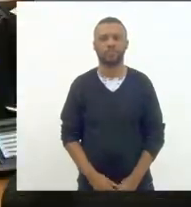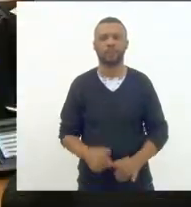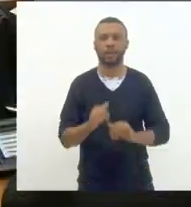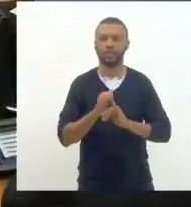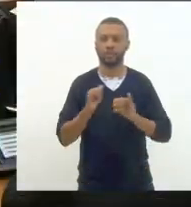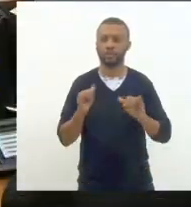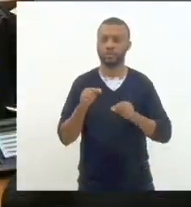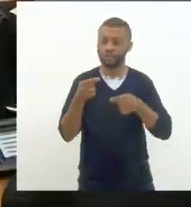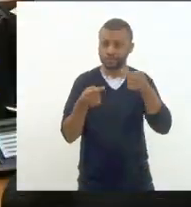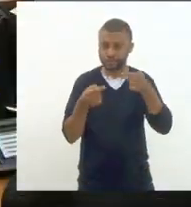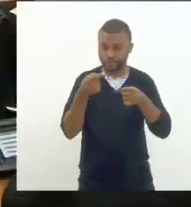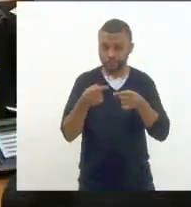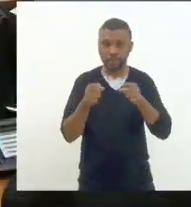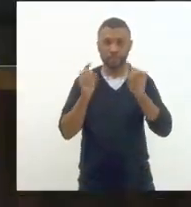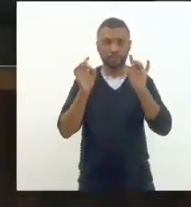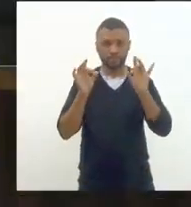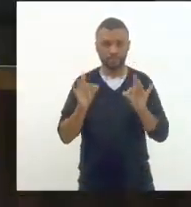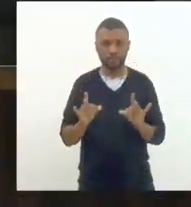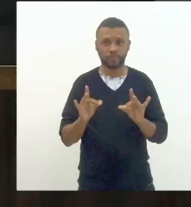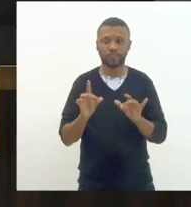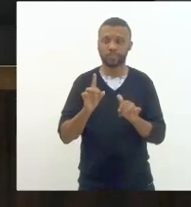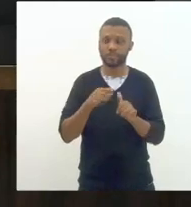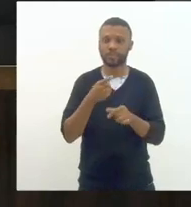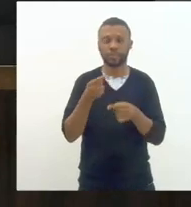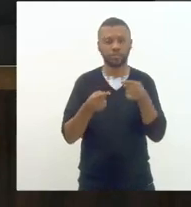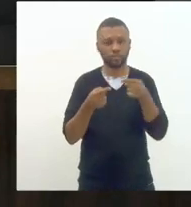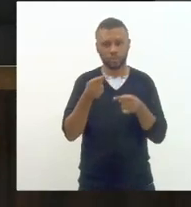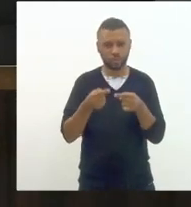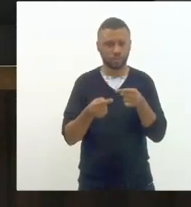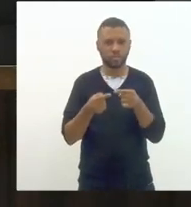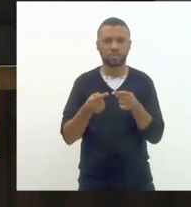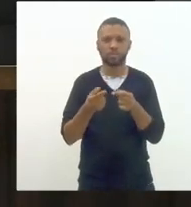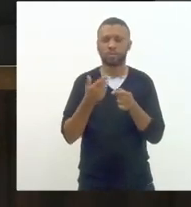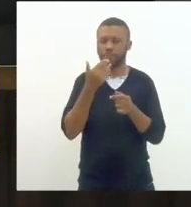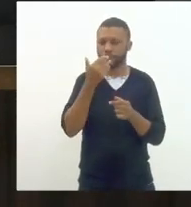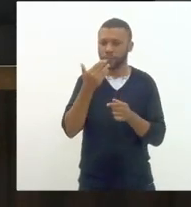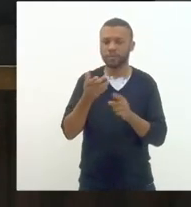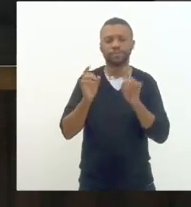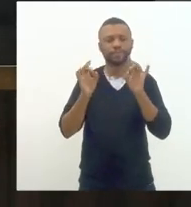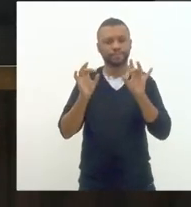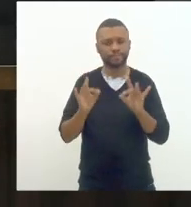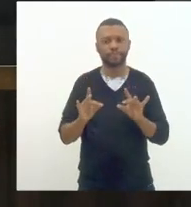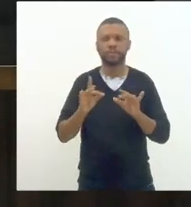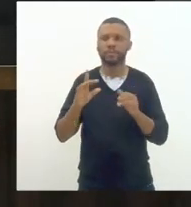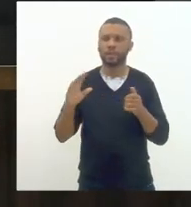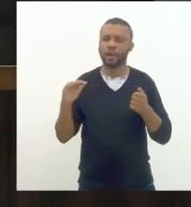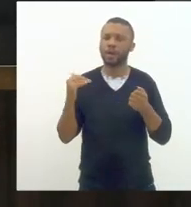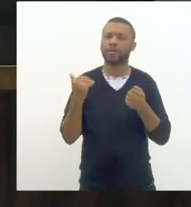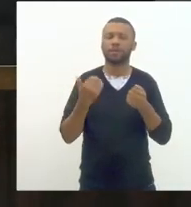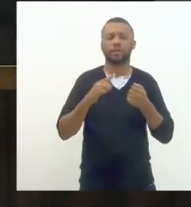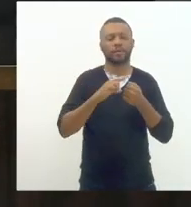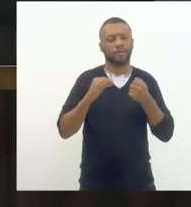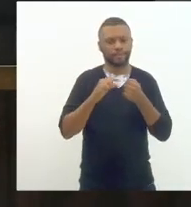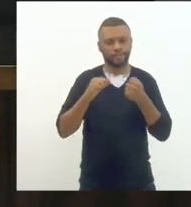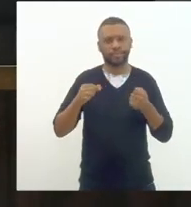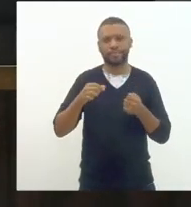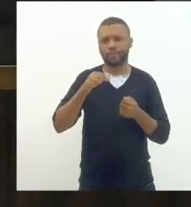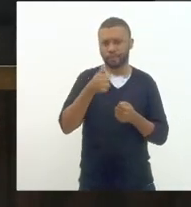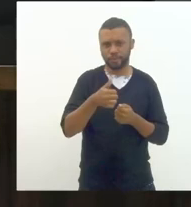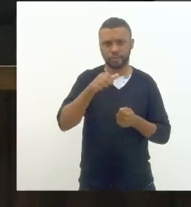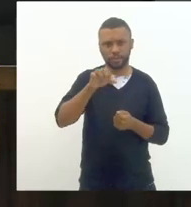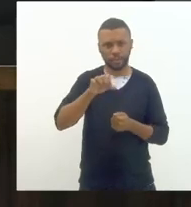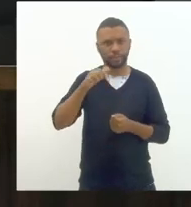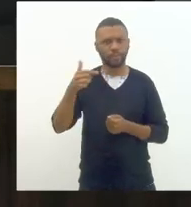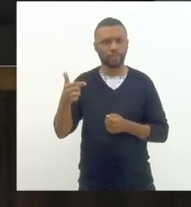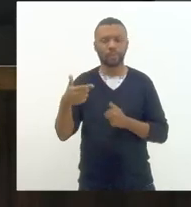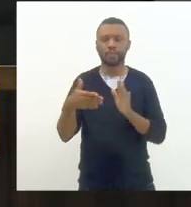Anuncio em tramitação ordinária, em primeira discussão, sujeita a disposições especiais, de acordo com o artigo 192 do regimento interno, proposta de